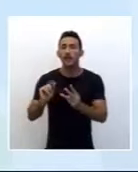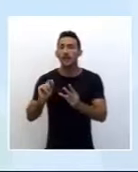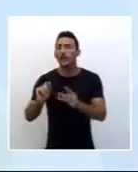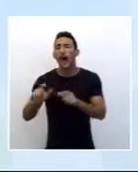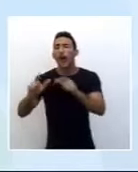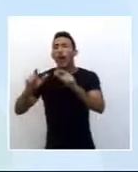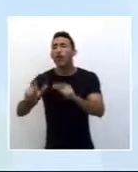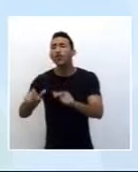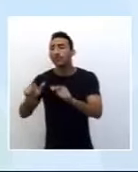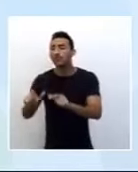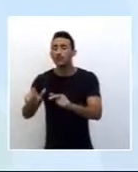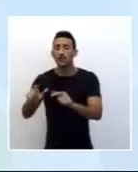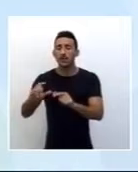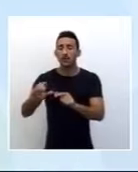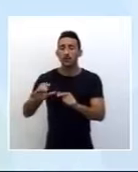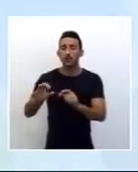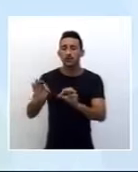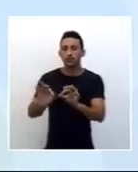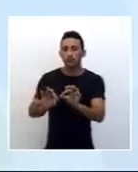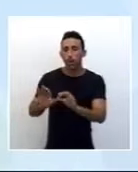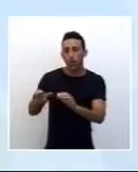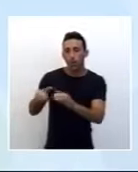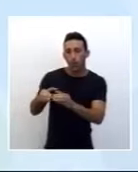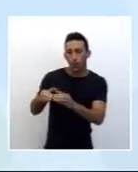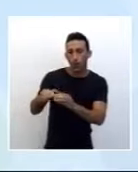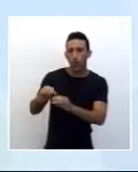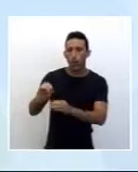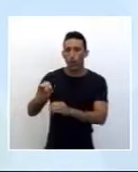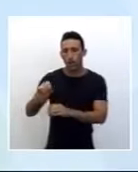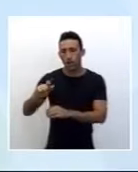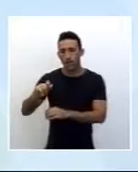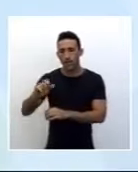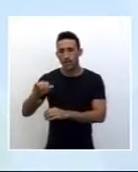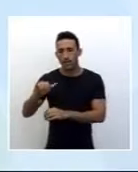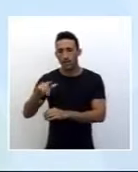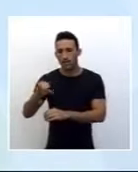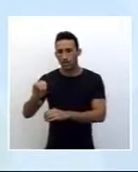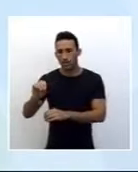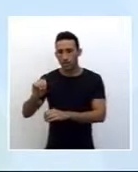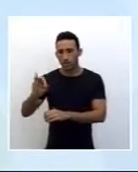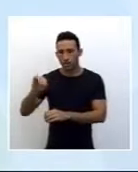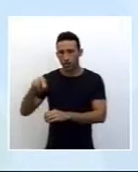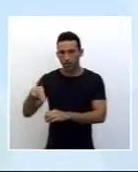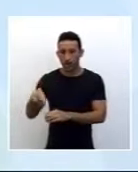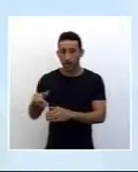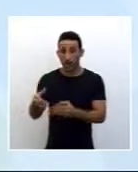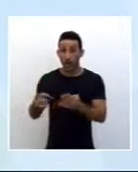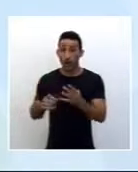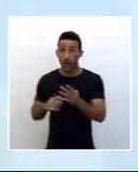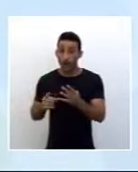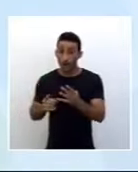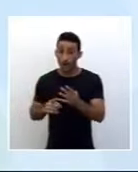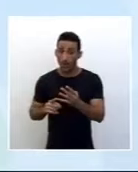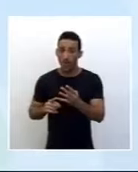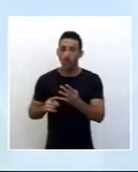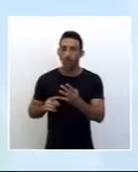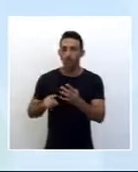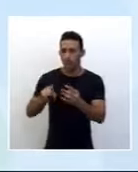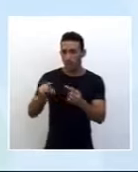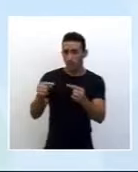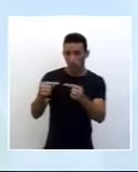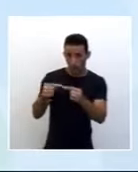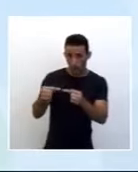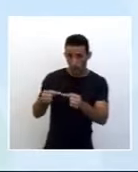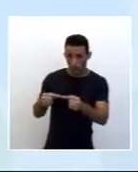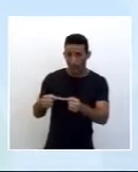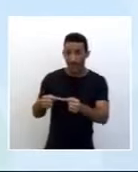o momento agora é de dar respostas completa Tá certo prática que ele videozinho lá